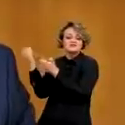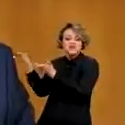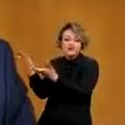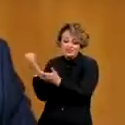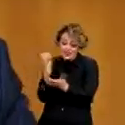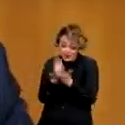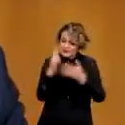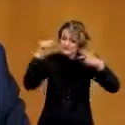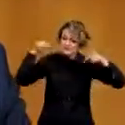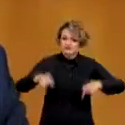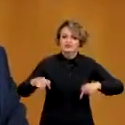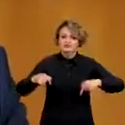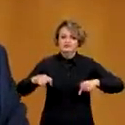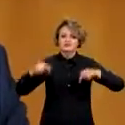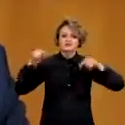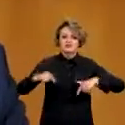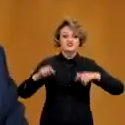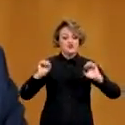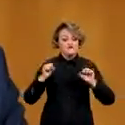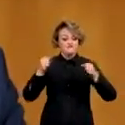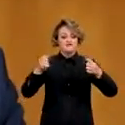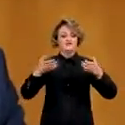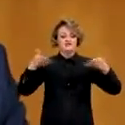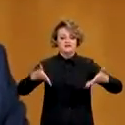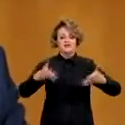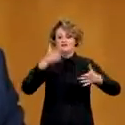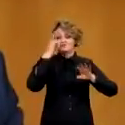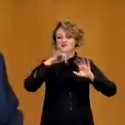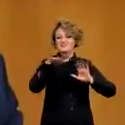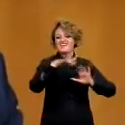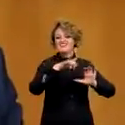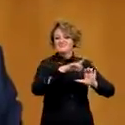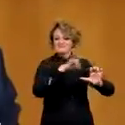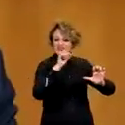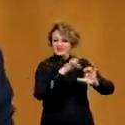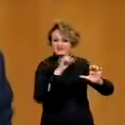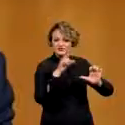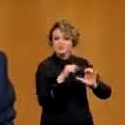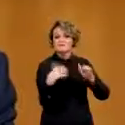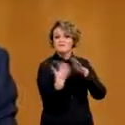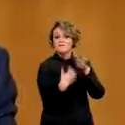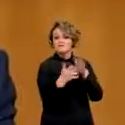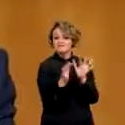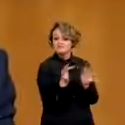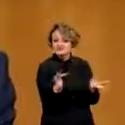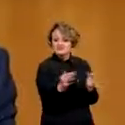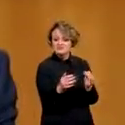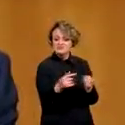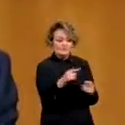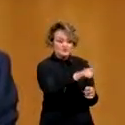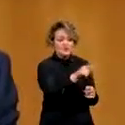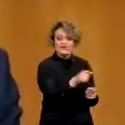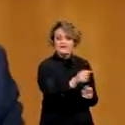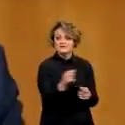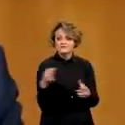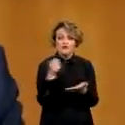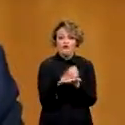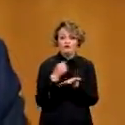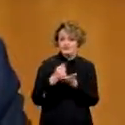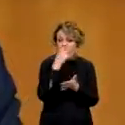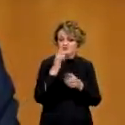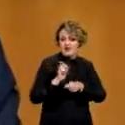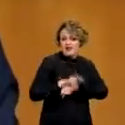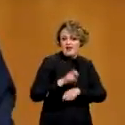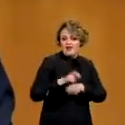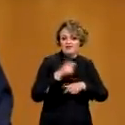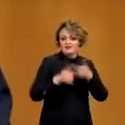acaba. E nós queremos fortalecer o pequeno e médio empreendedor, a pequena e média empresa, porque essa gente gera muito emprego e essa gente